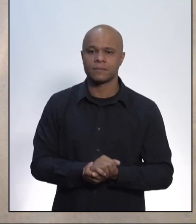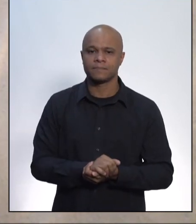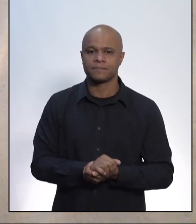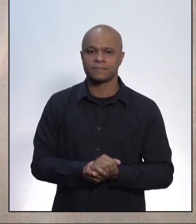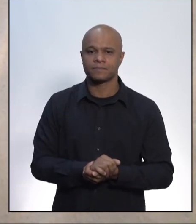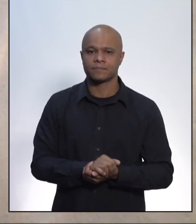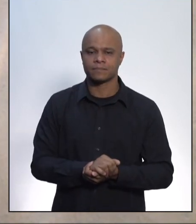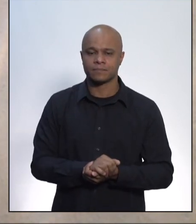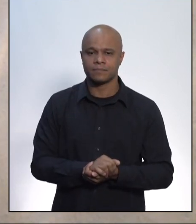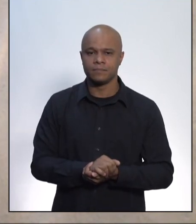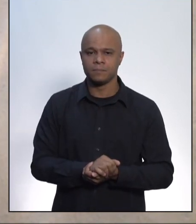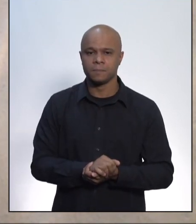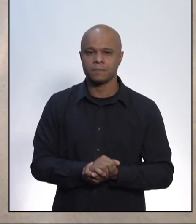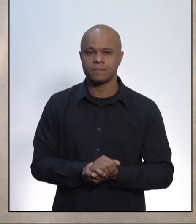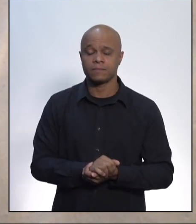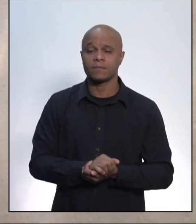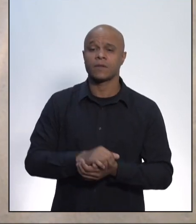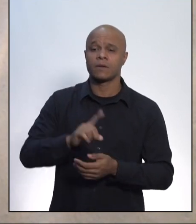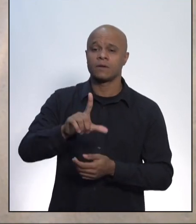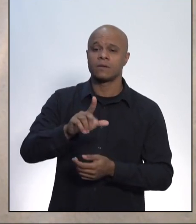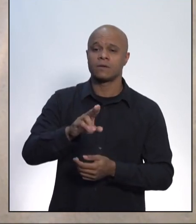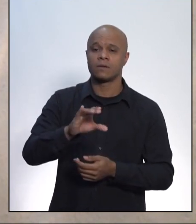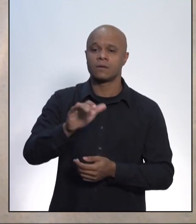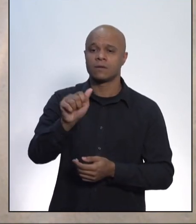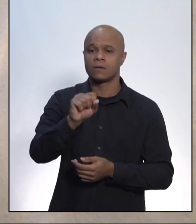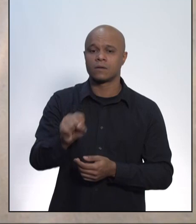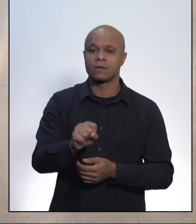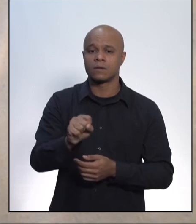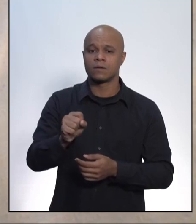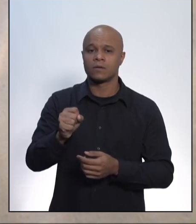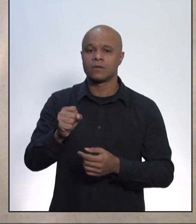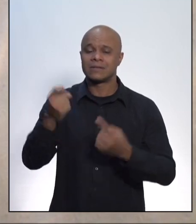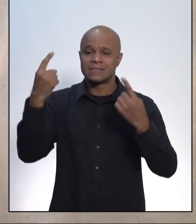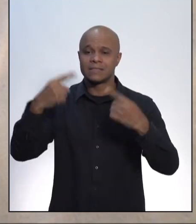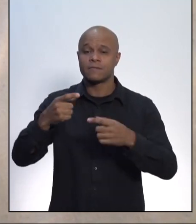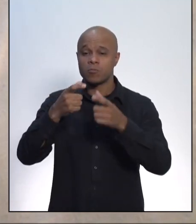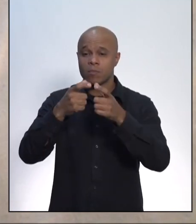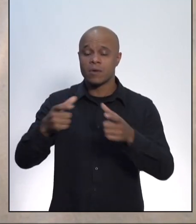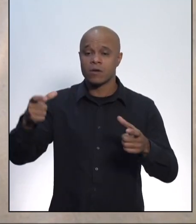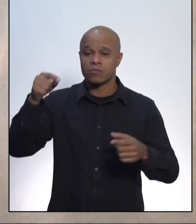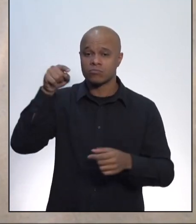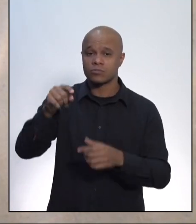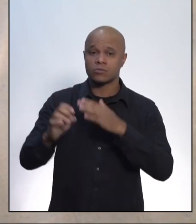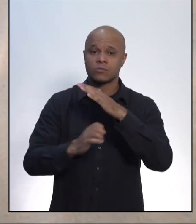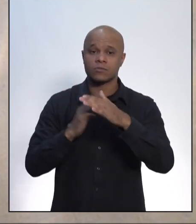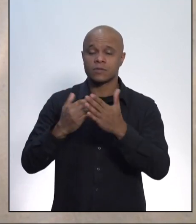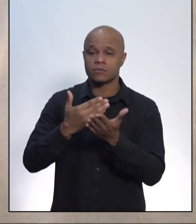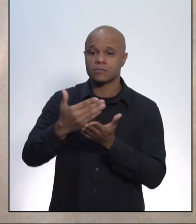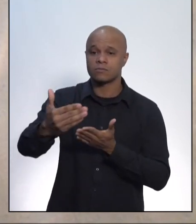Tá? O Lucas, qual é o maior desafio hoje para uma startup? Quer responder, Bruno?